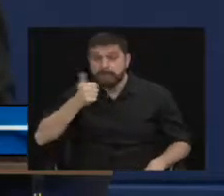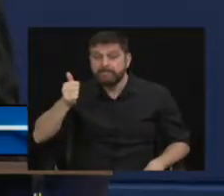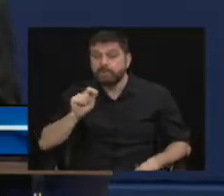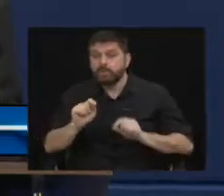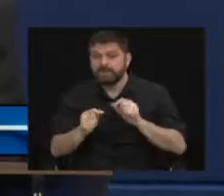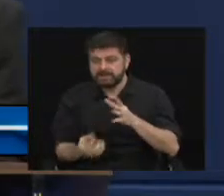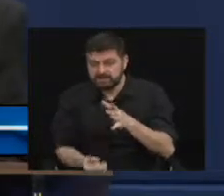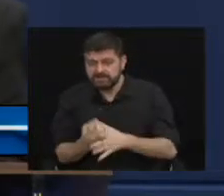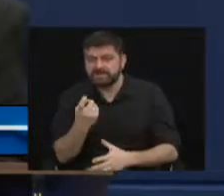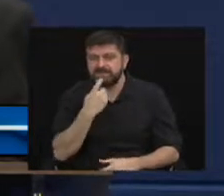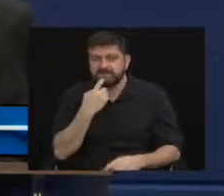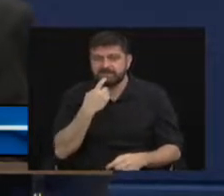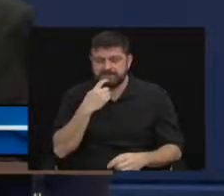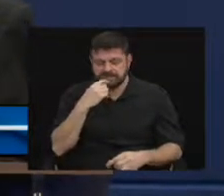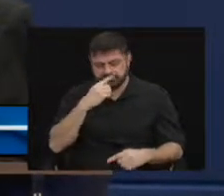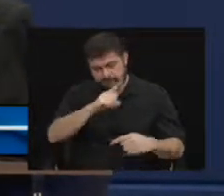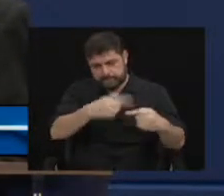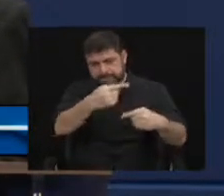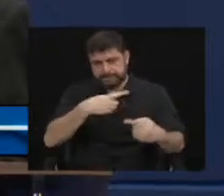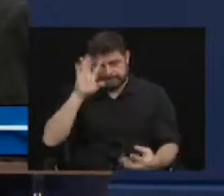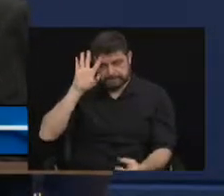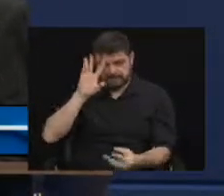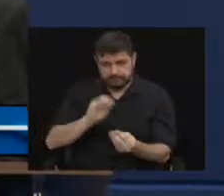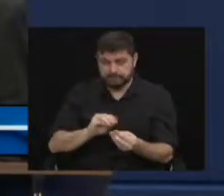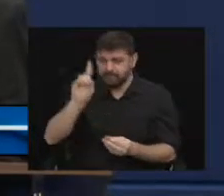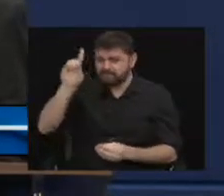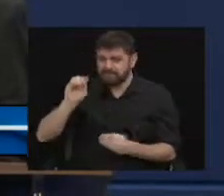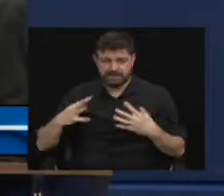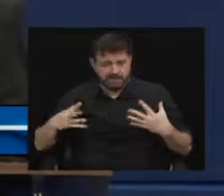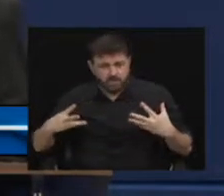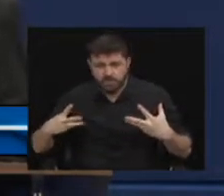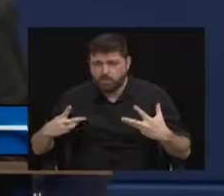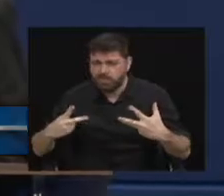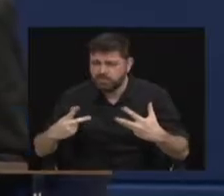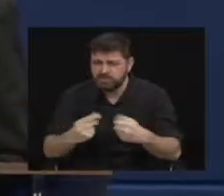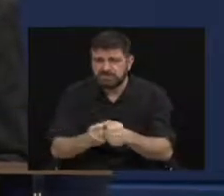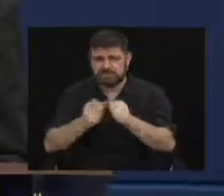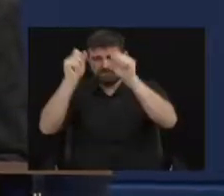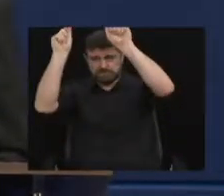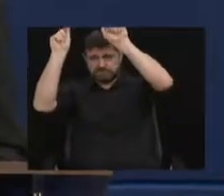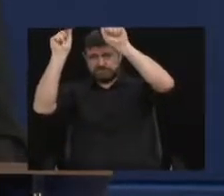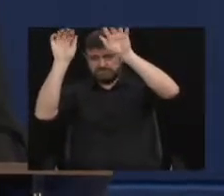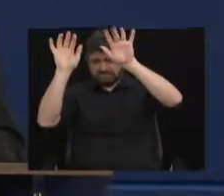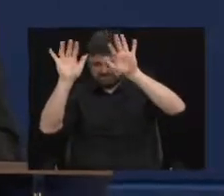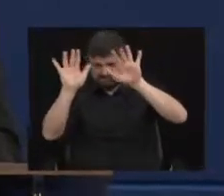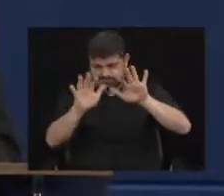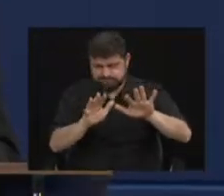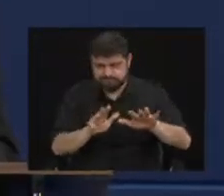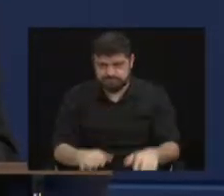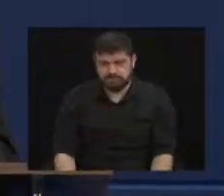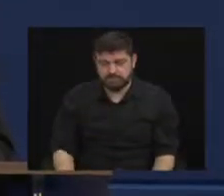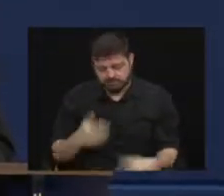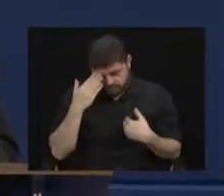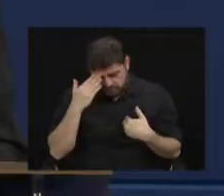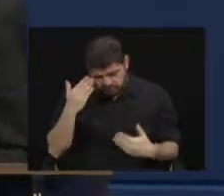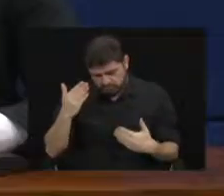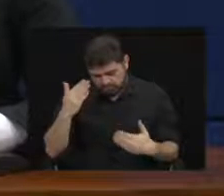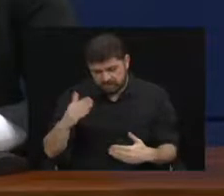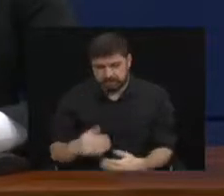querendo o melhor para essa cidade, é uma cidade onde eu escolhi para me morar, eu devo muito à cidade de